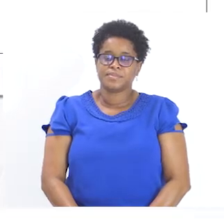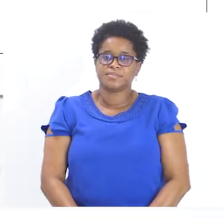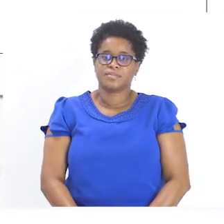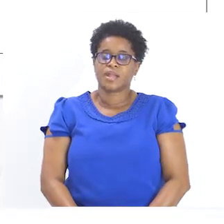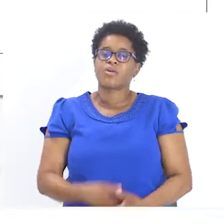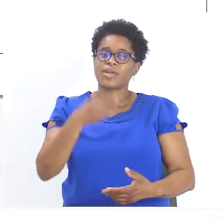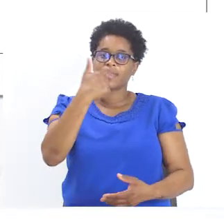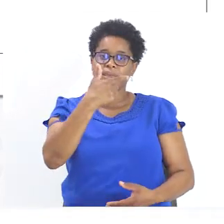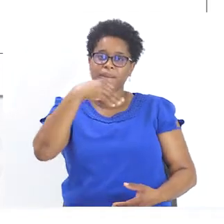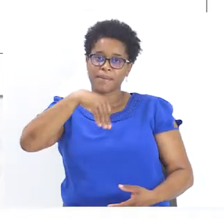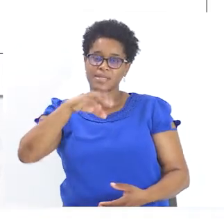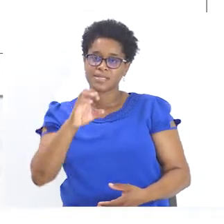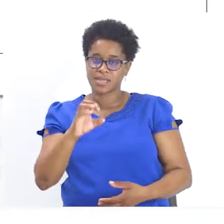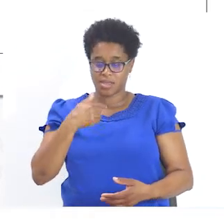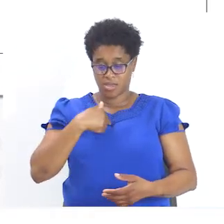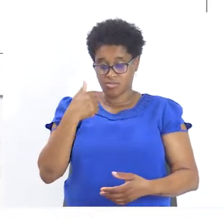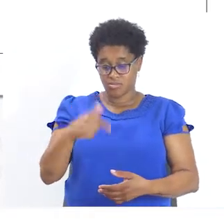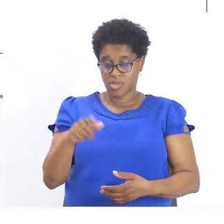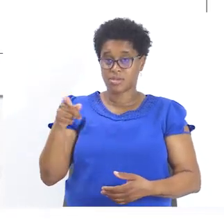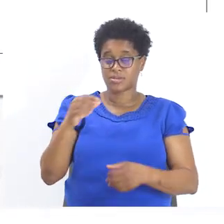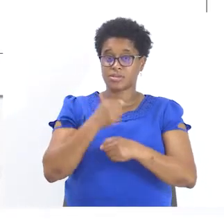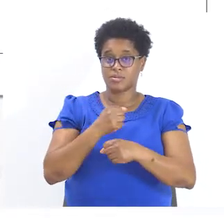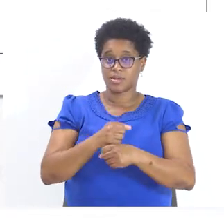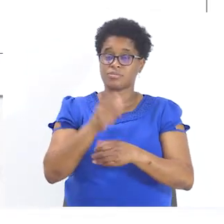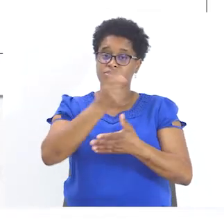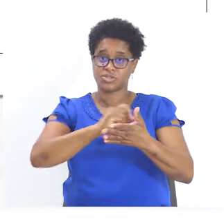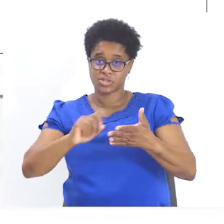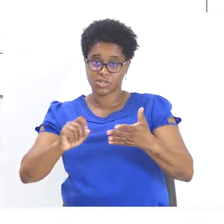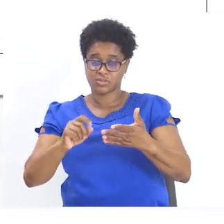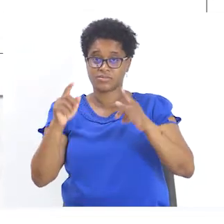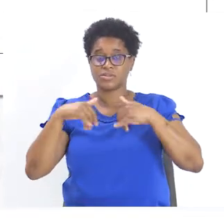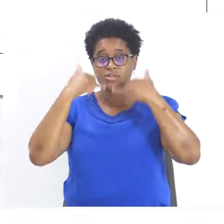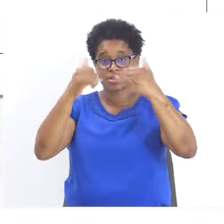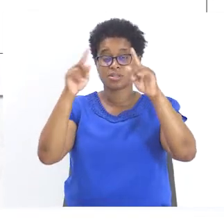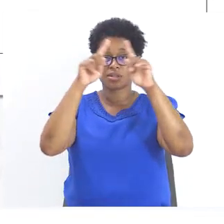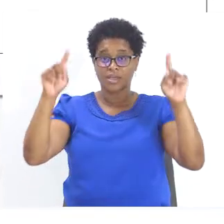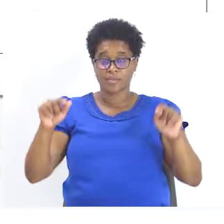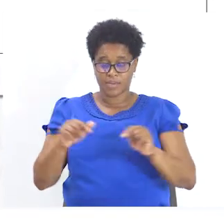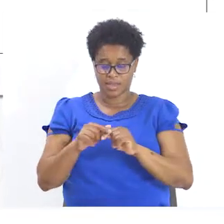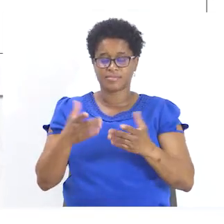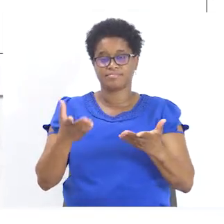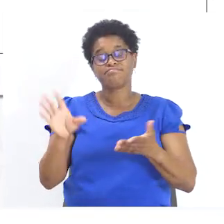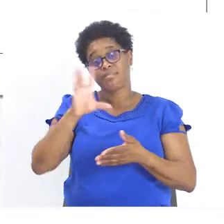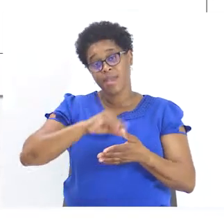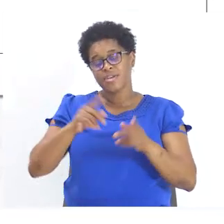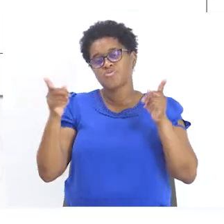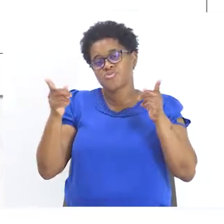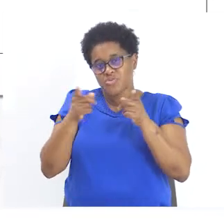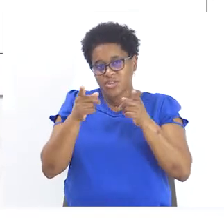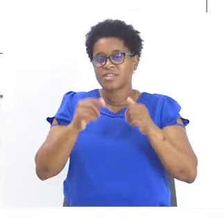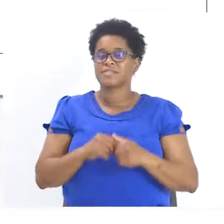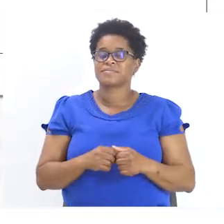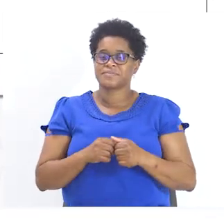Para o TPC, eu trouxe esse exercício. Completa a seguinte tabela. Uma tabela já mais